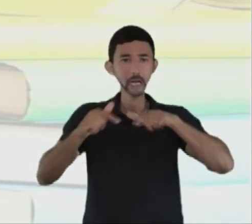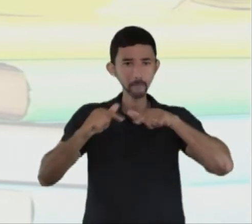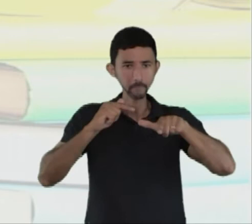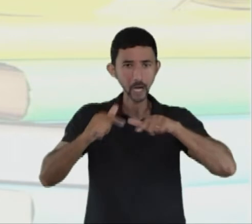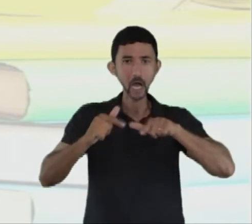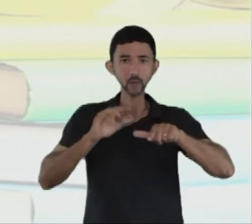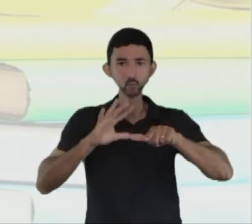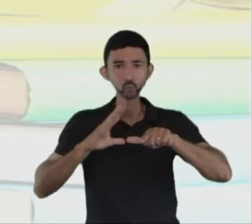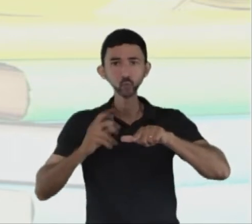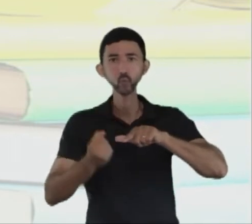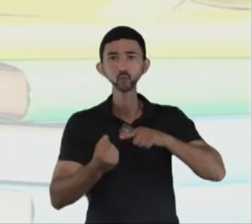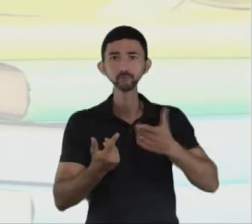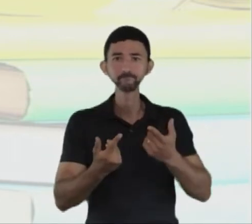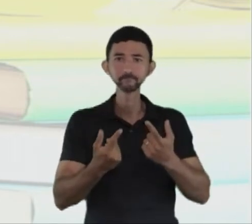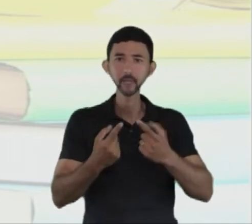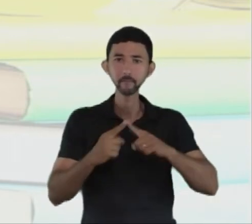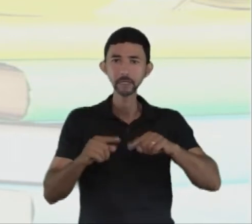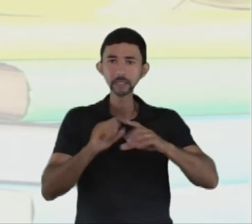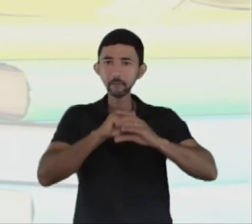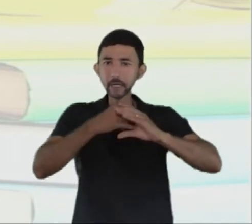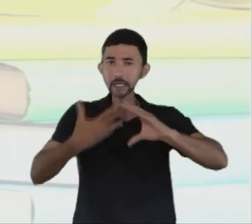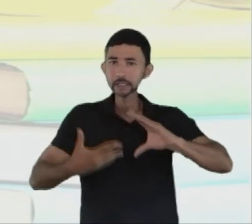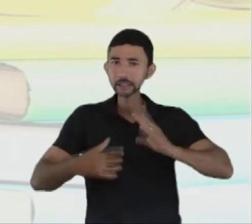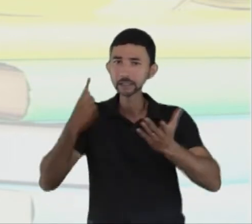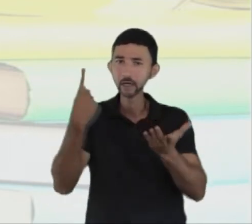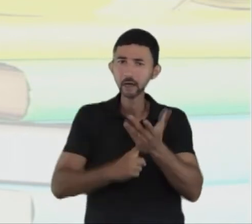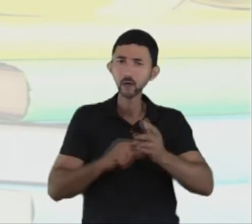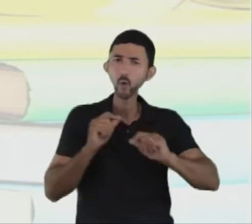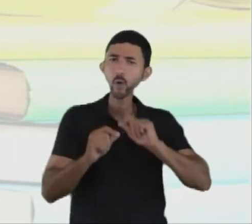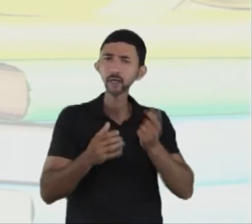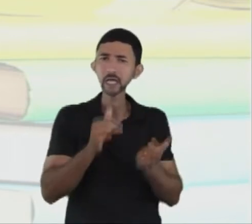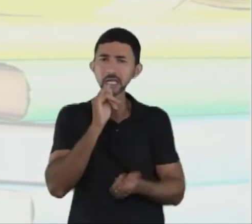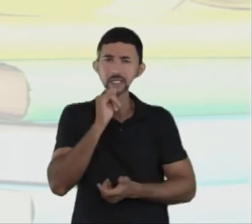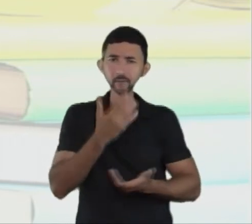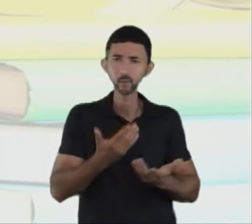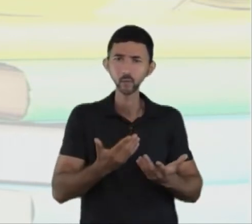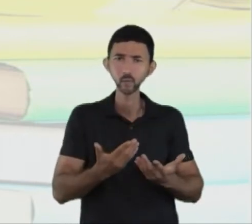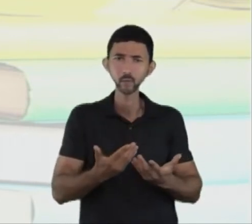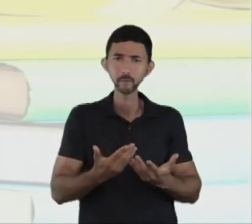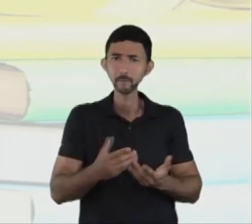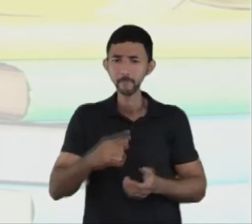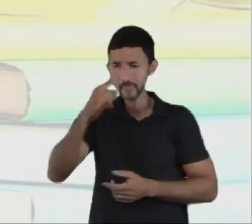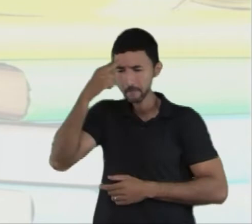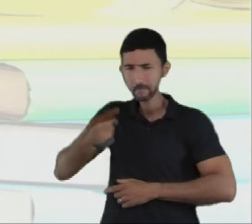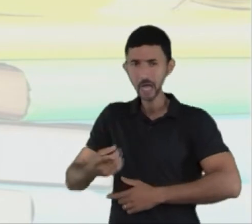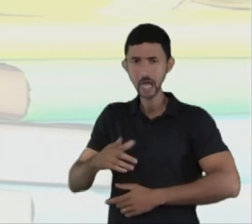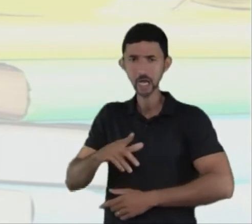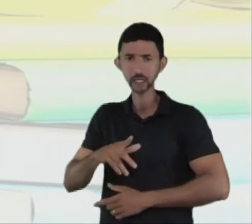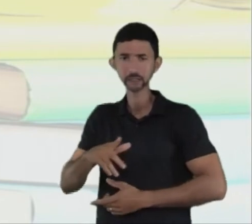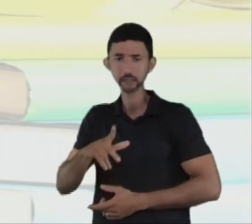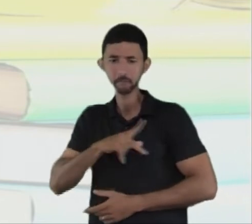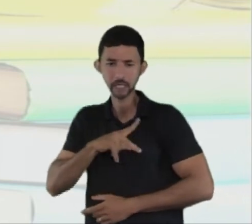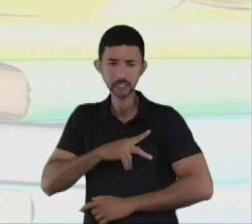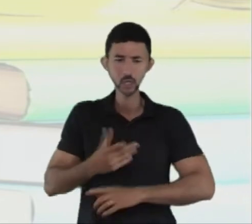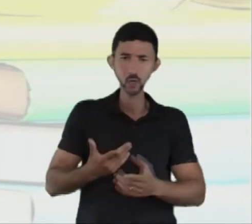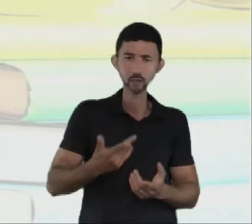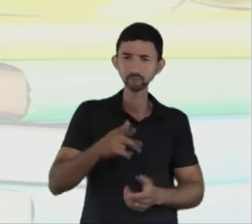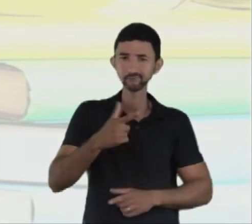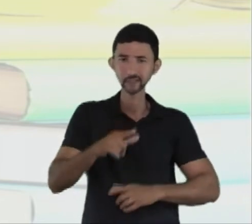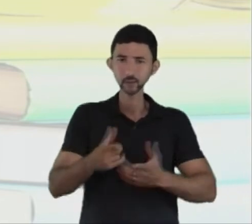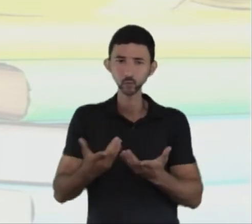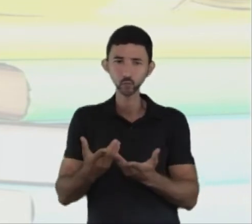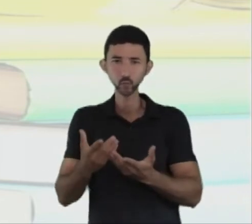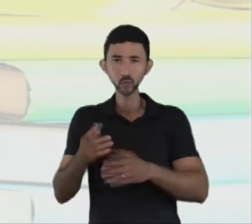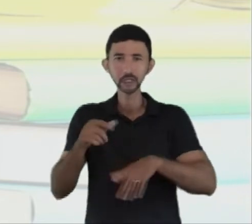tá? Só que uma característica marcante também é que, apesar de não existir patrões e empregados, todo mundo é empregado